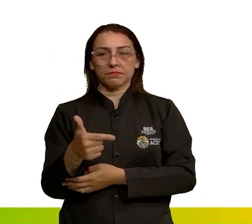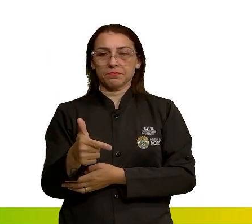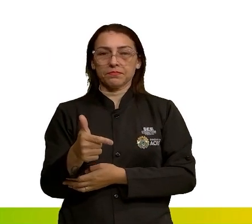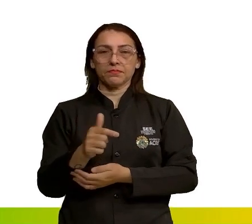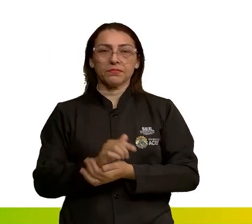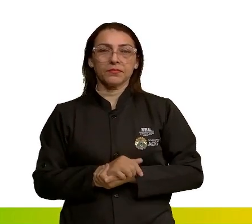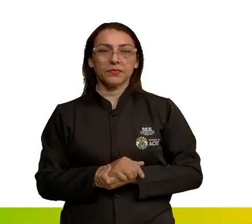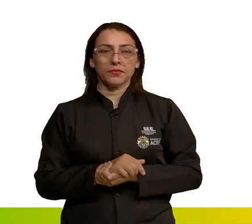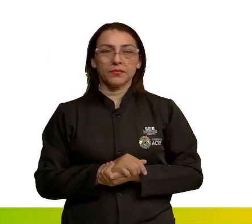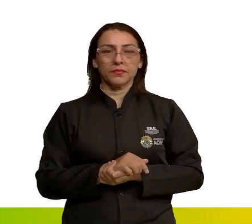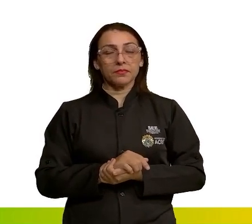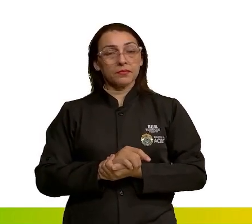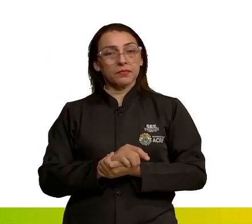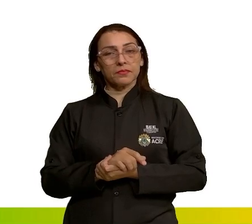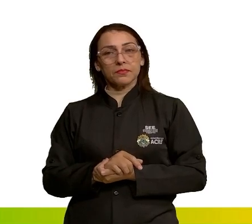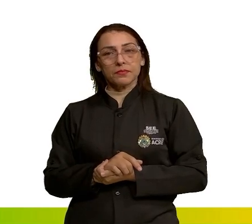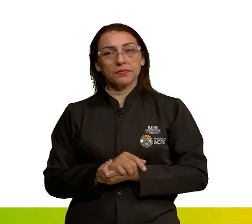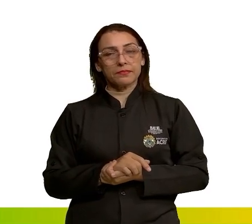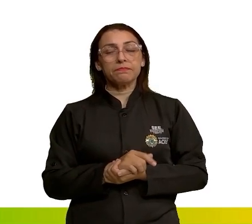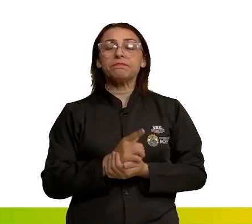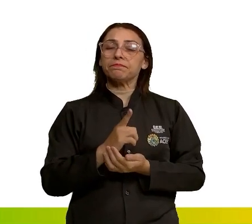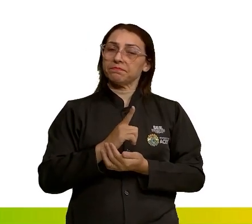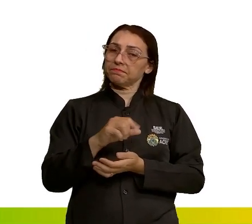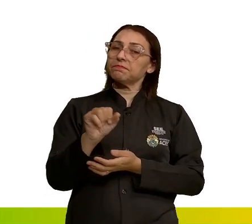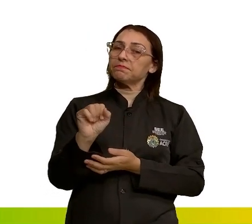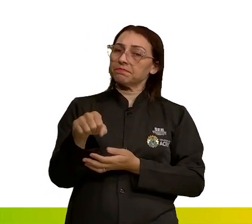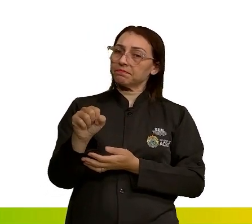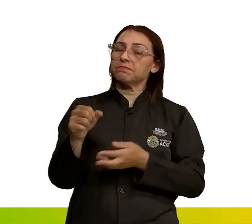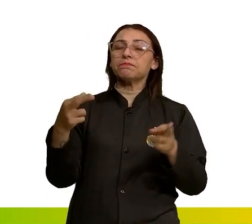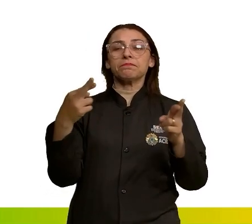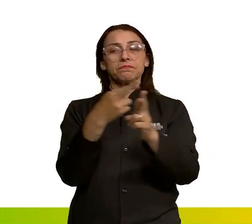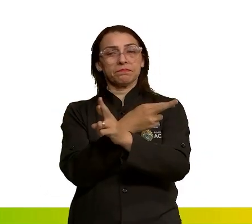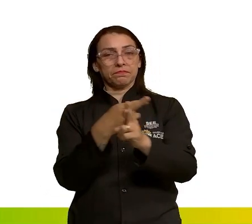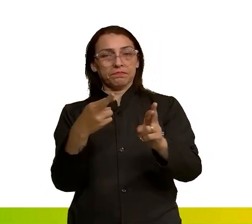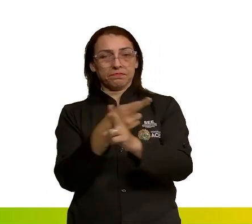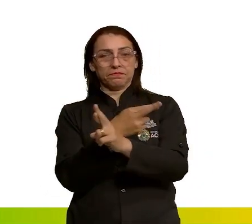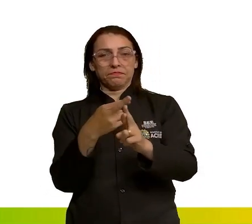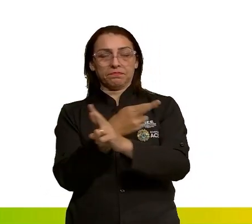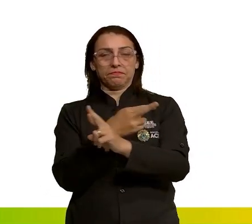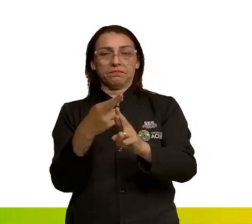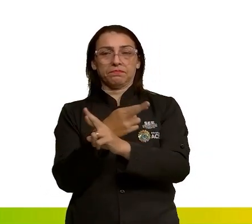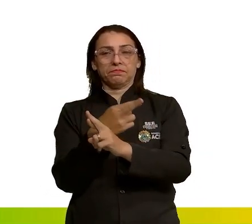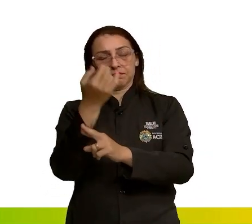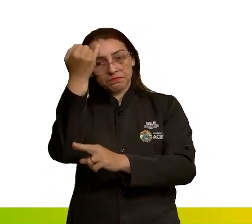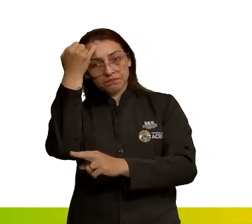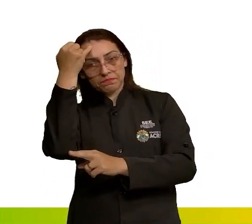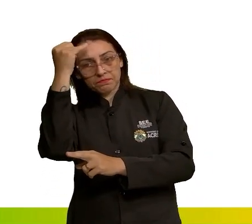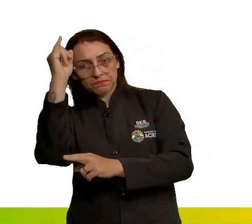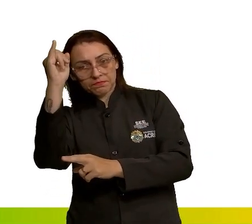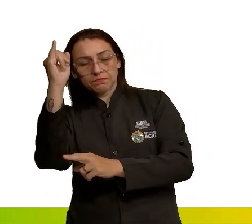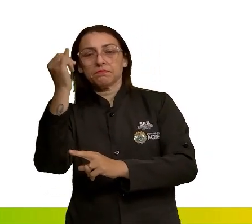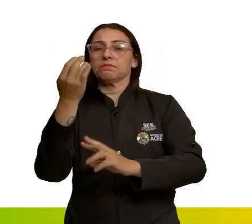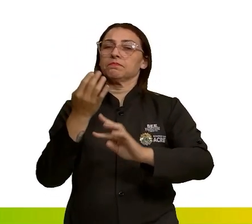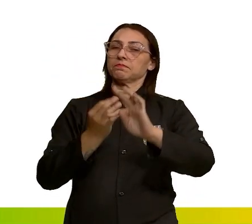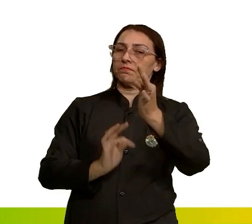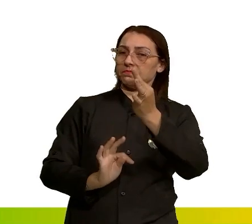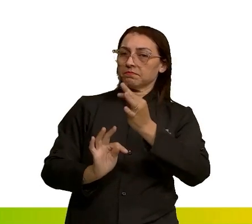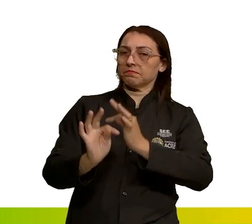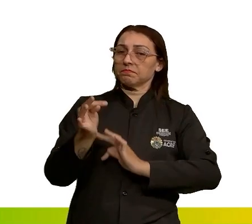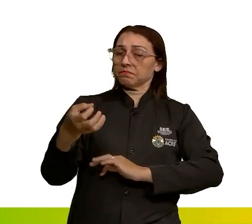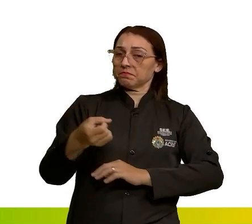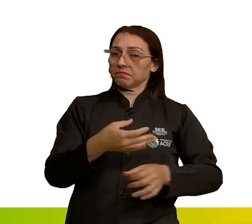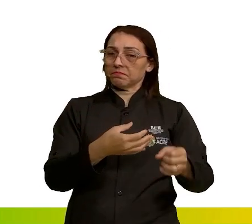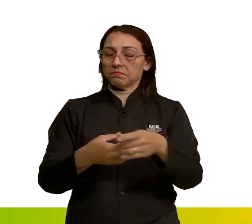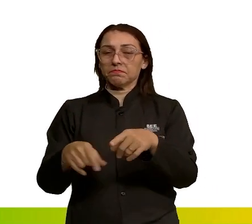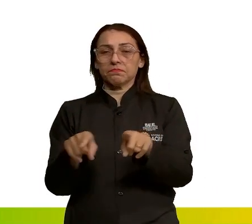e inovação. Então, ela tem sim uma relação direta com a criatividade e com a